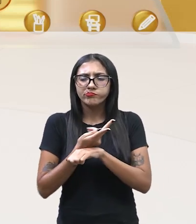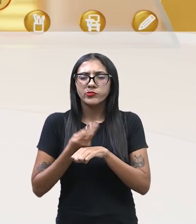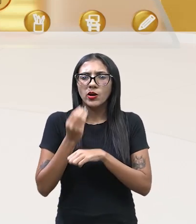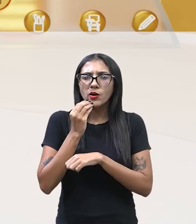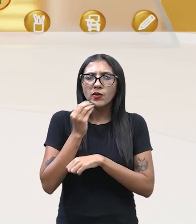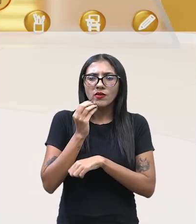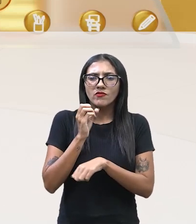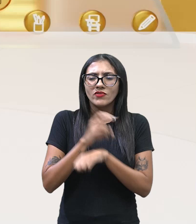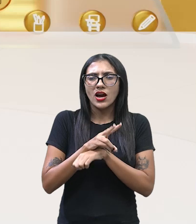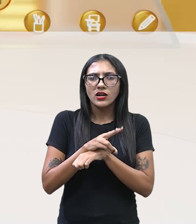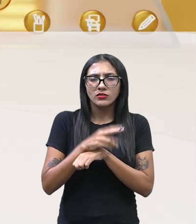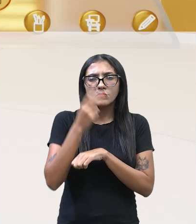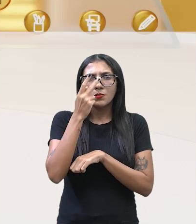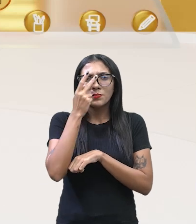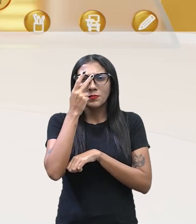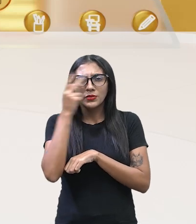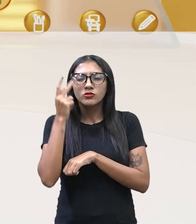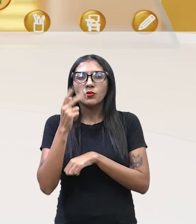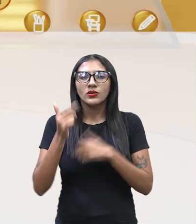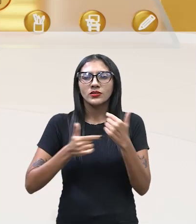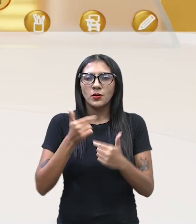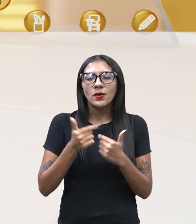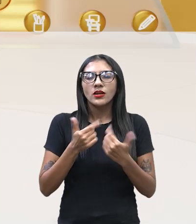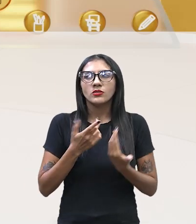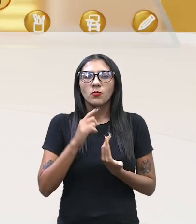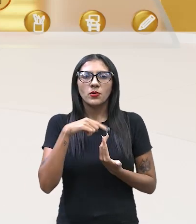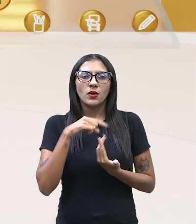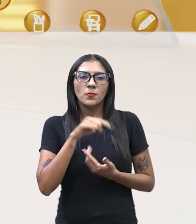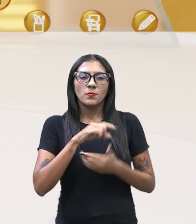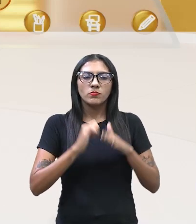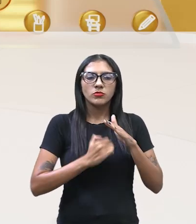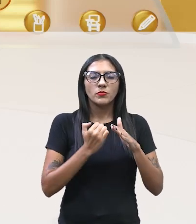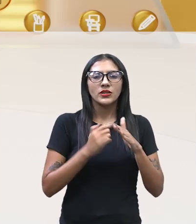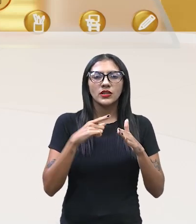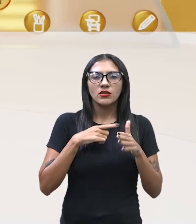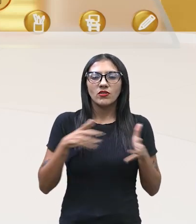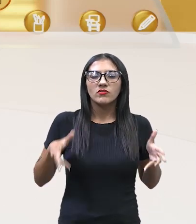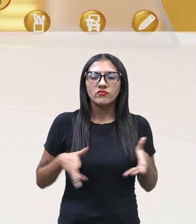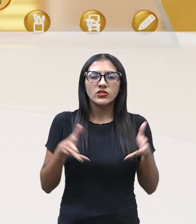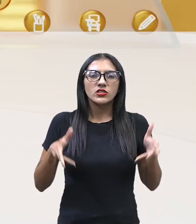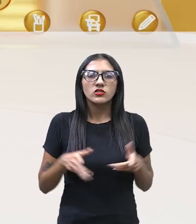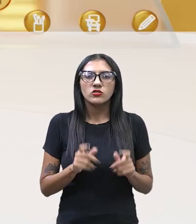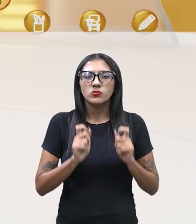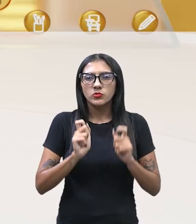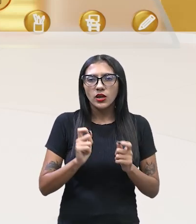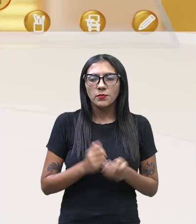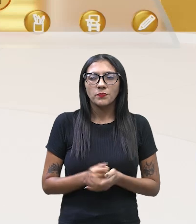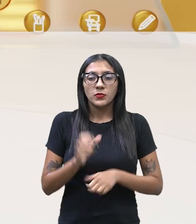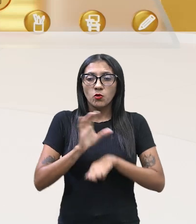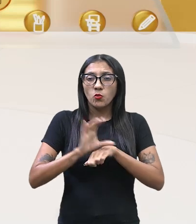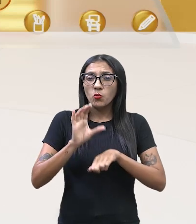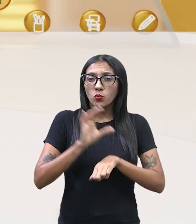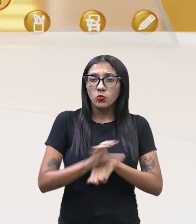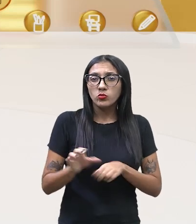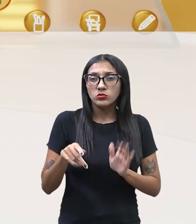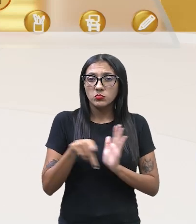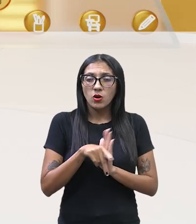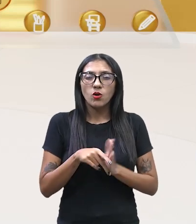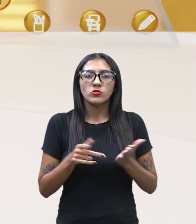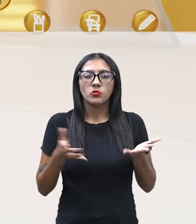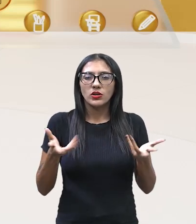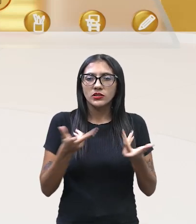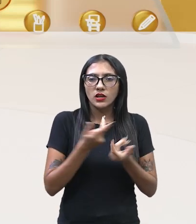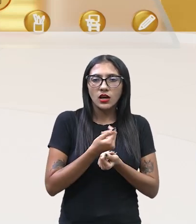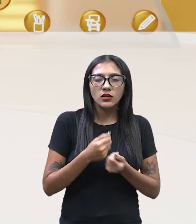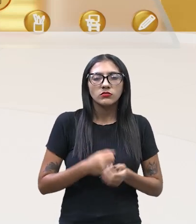muita qualificação. Então, de repente, a empresa percebe isso e fala assim, eu vou investir, então, em qualificações que dá para minha área. Então, ajuda, pode